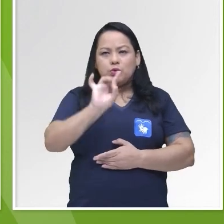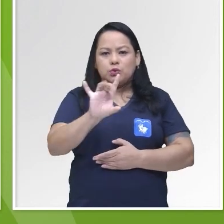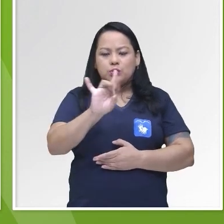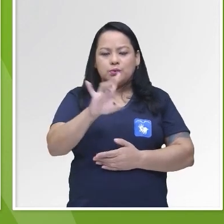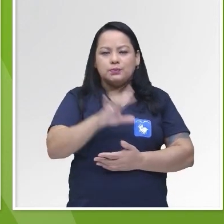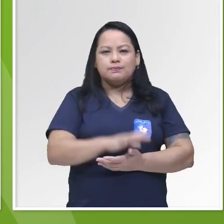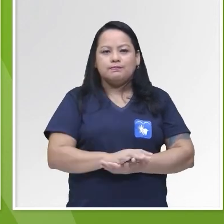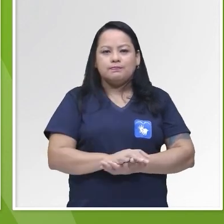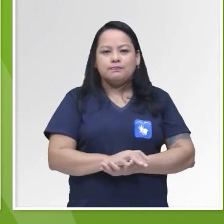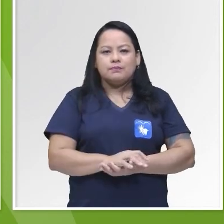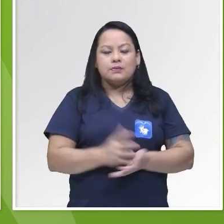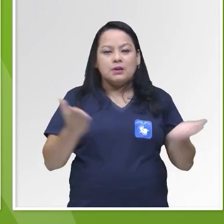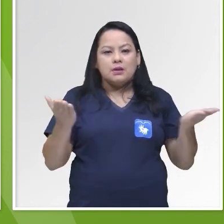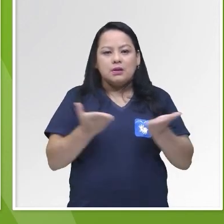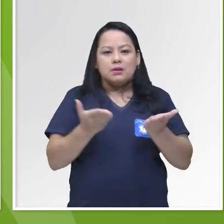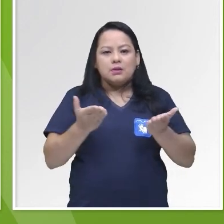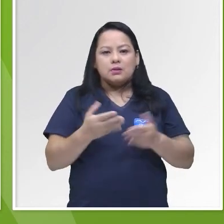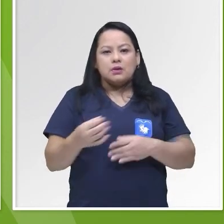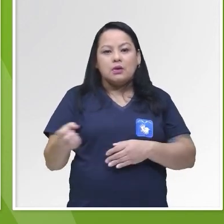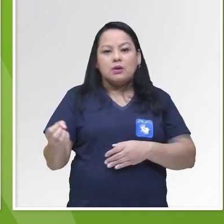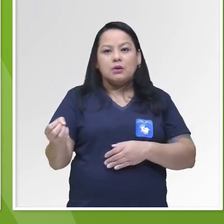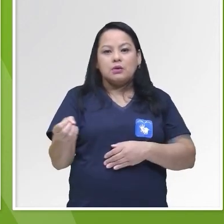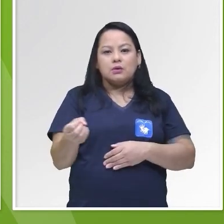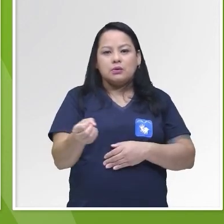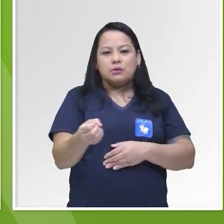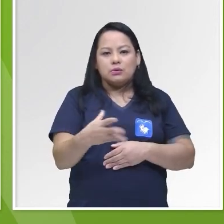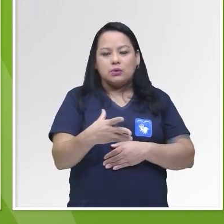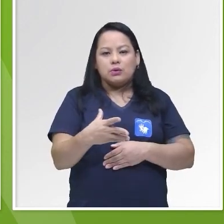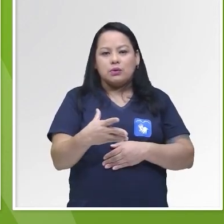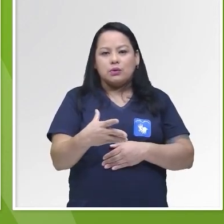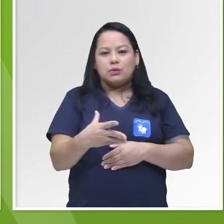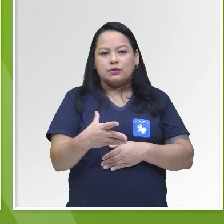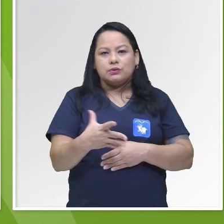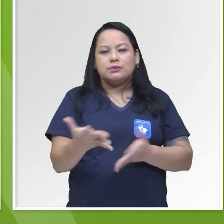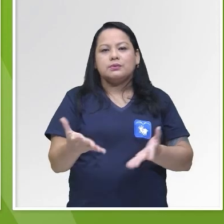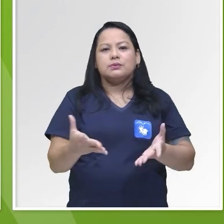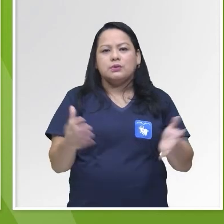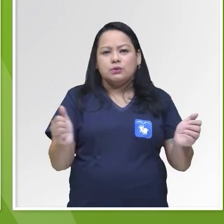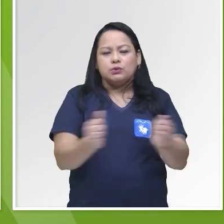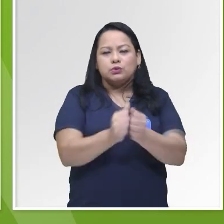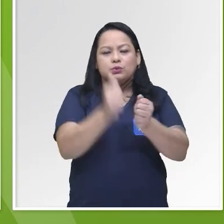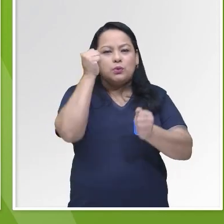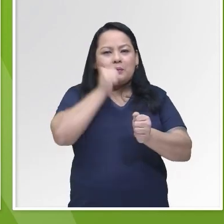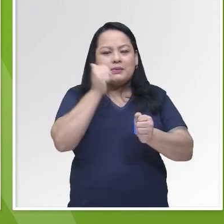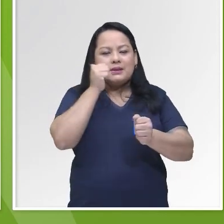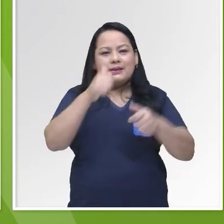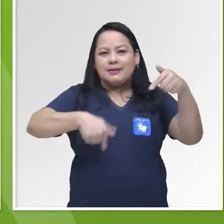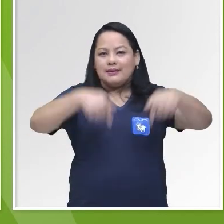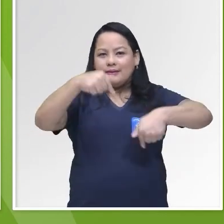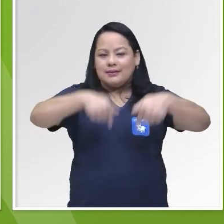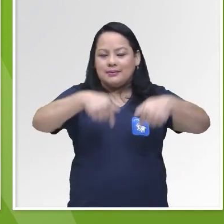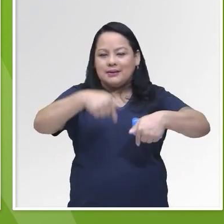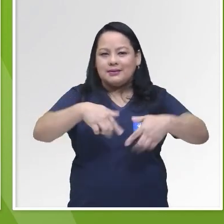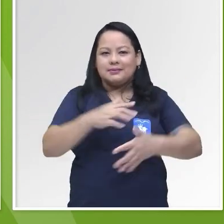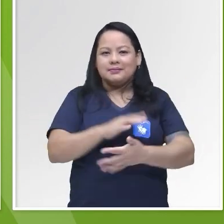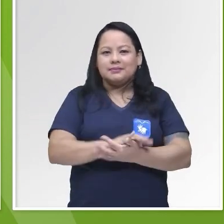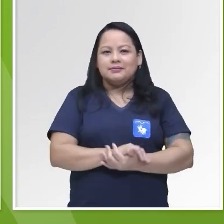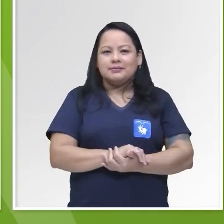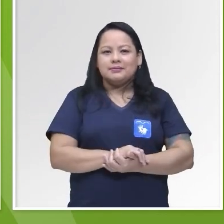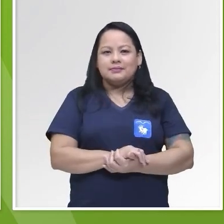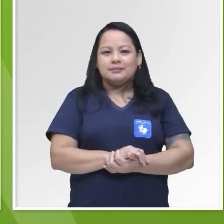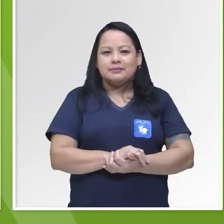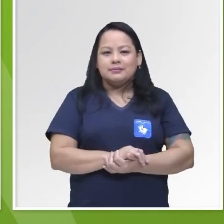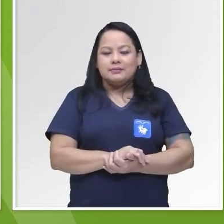ele agora é o novo parzinho da quimiquinha, tá vendo aí, ó? Ele é o novo par da quimiquinha. Então, isso aí